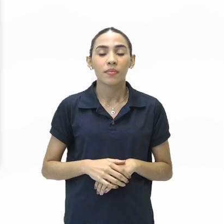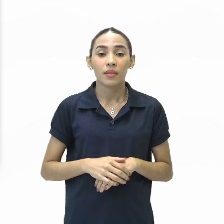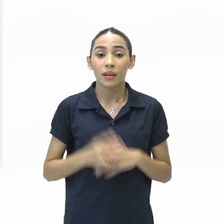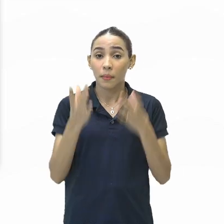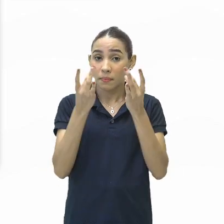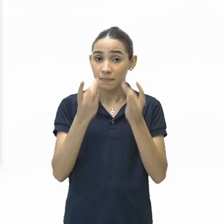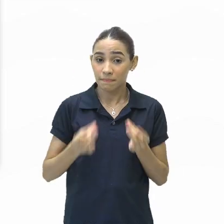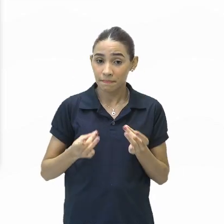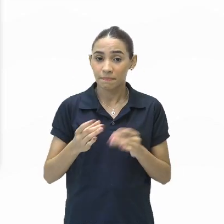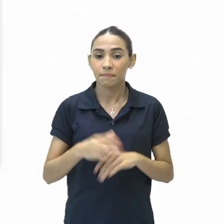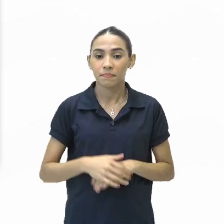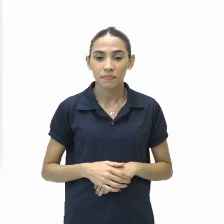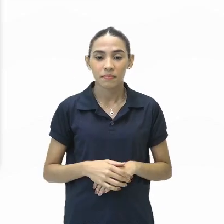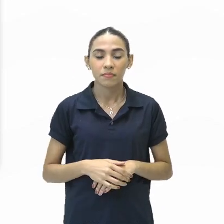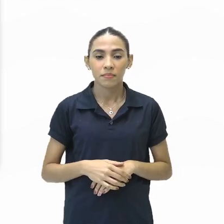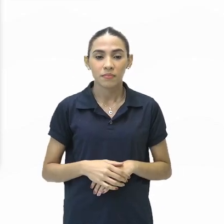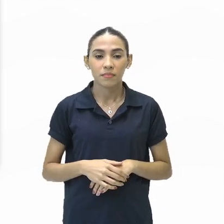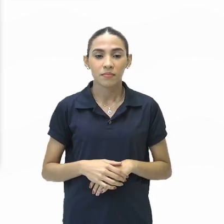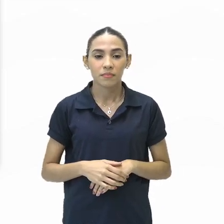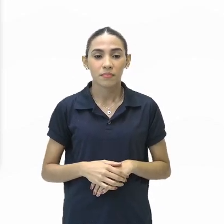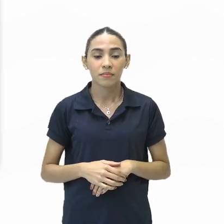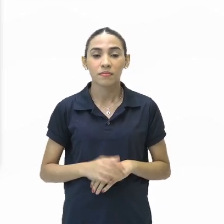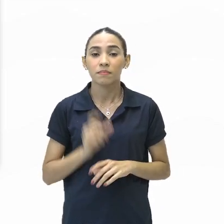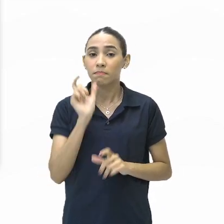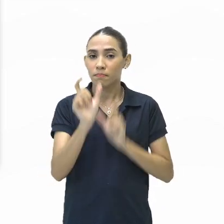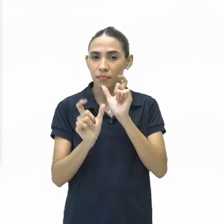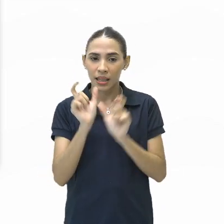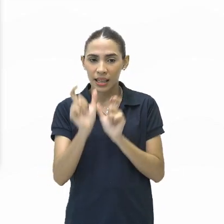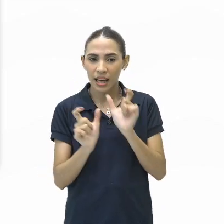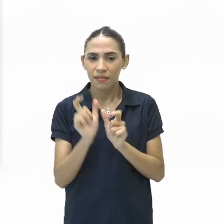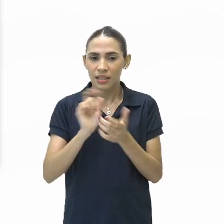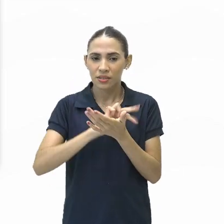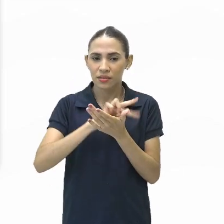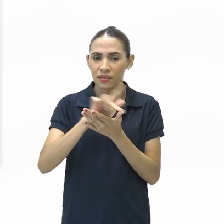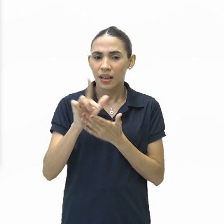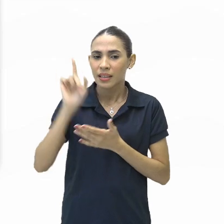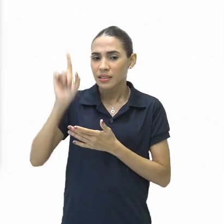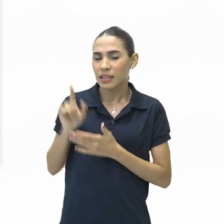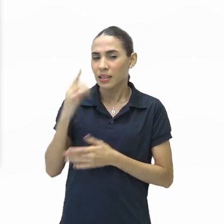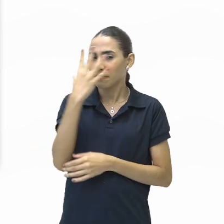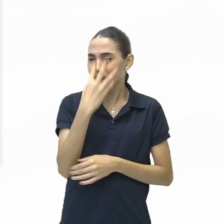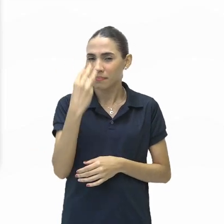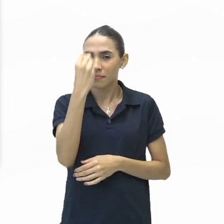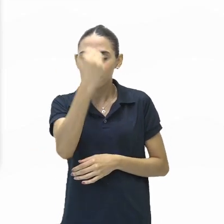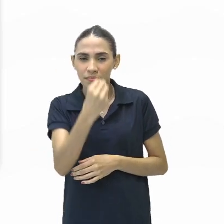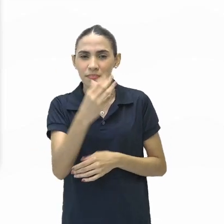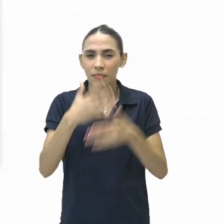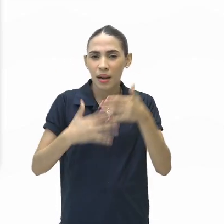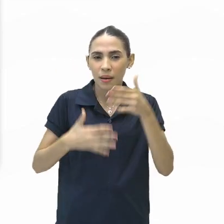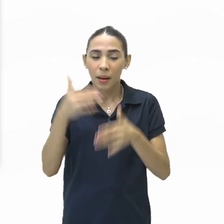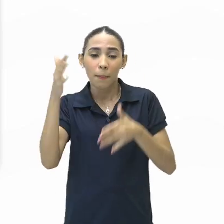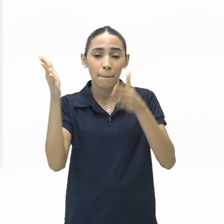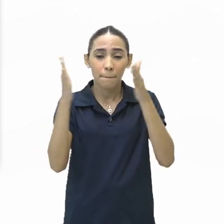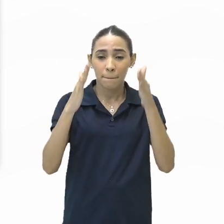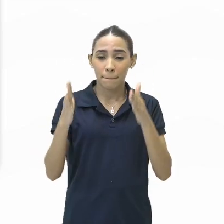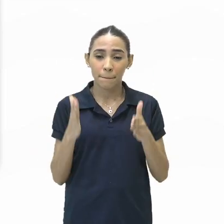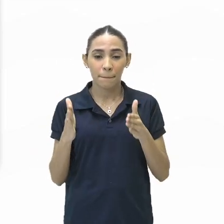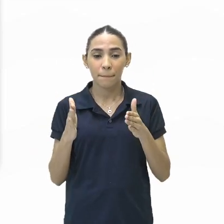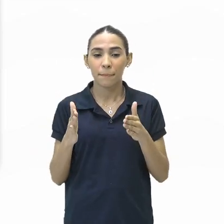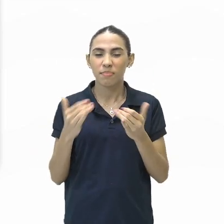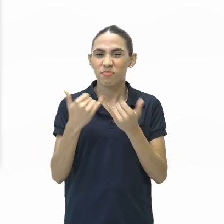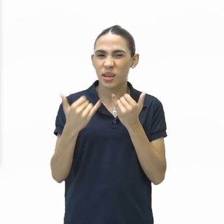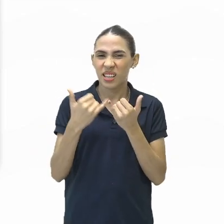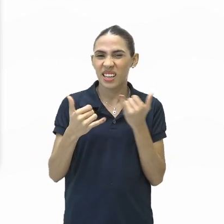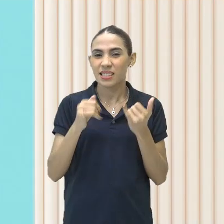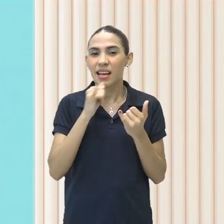descrita novamente, né? Palavra, ambiciosa, sedutora, dissimulada, sensual, ou seja, mostrando como se ela